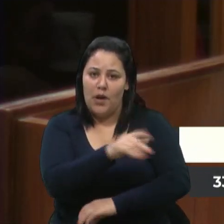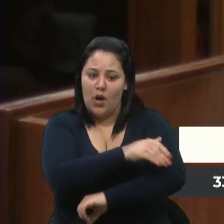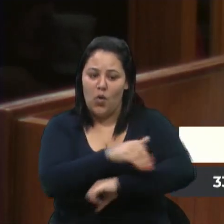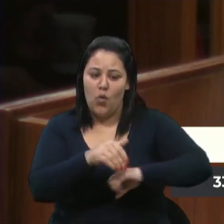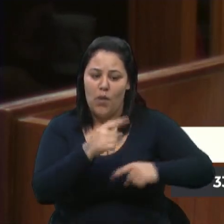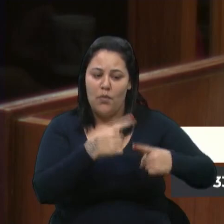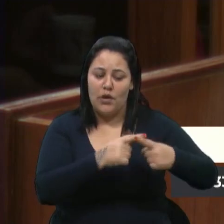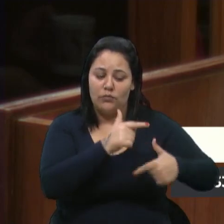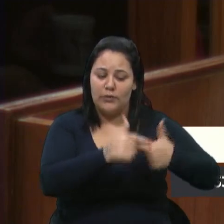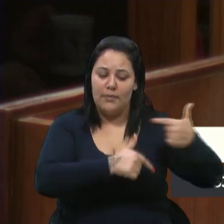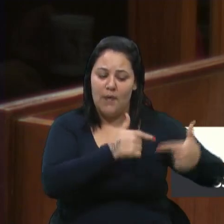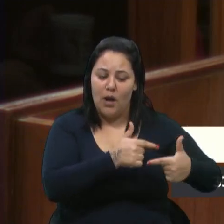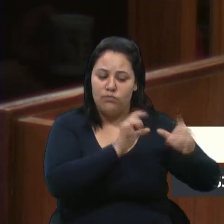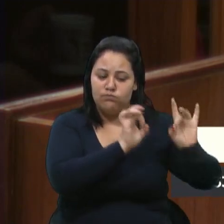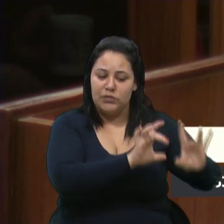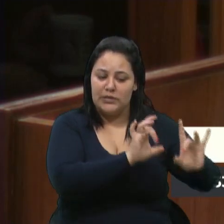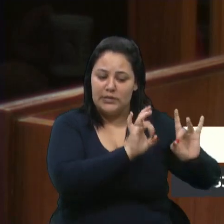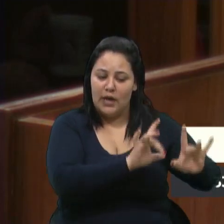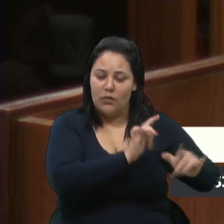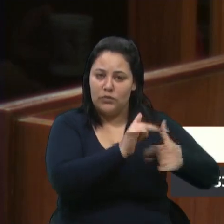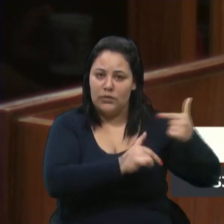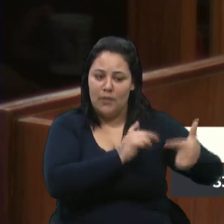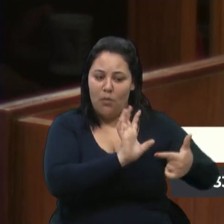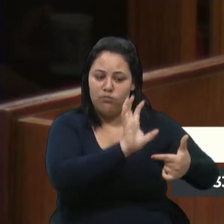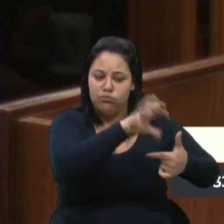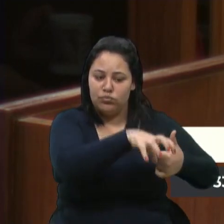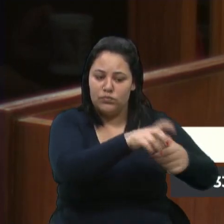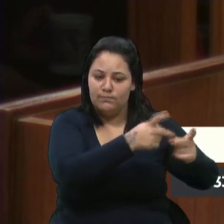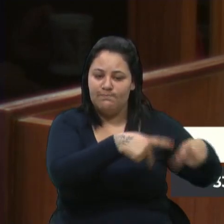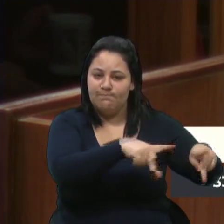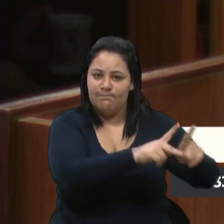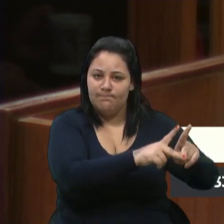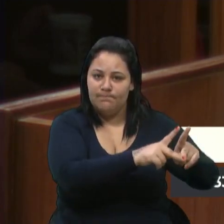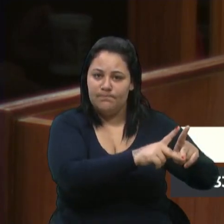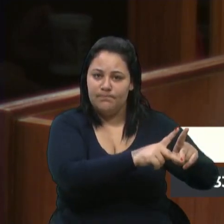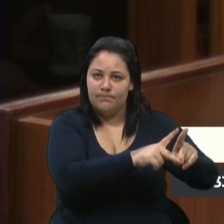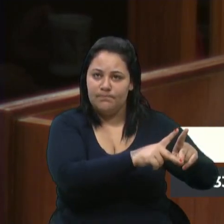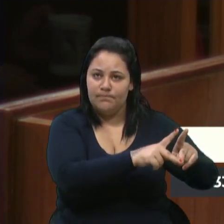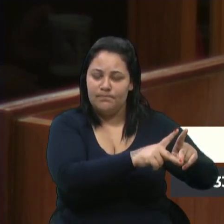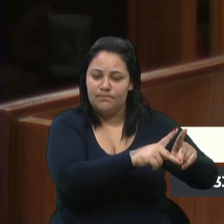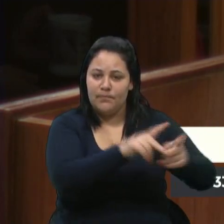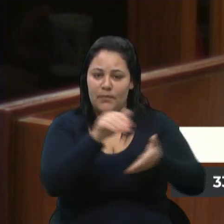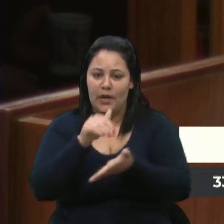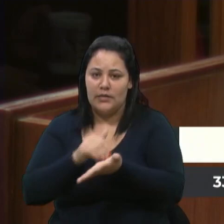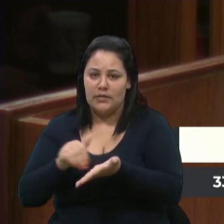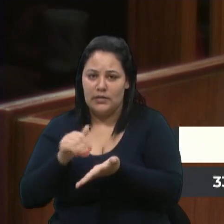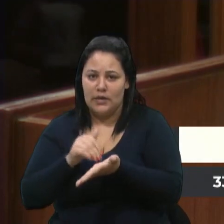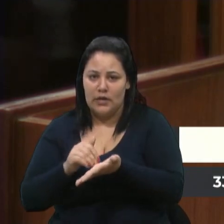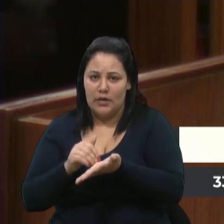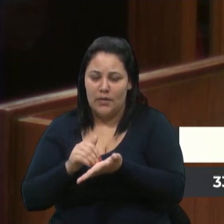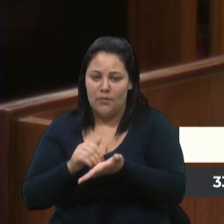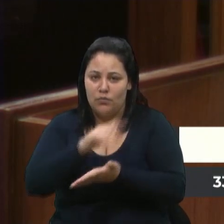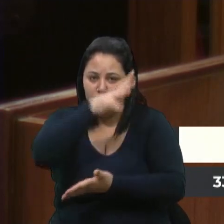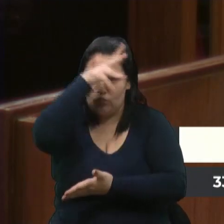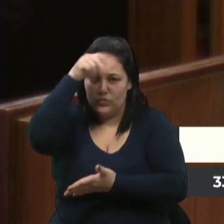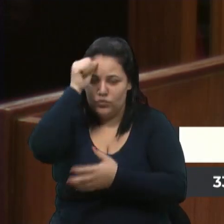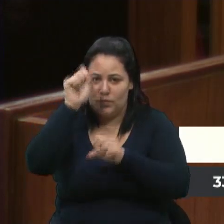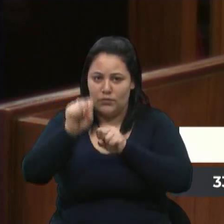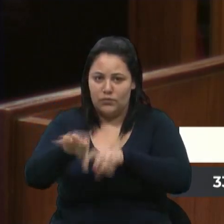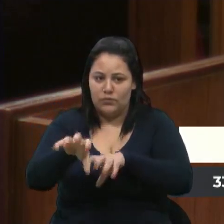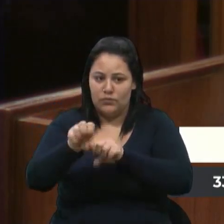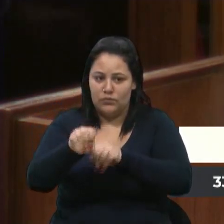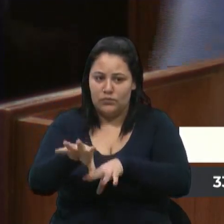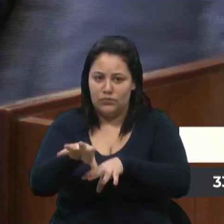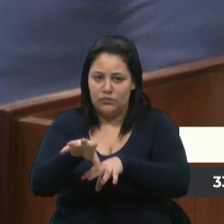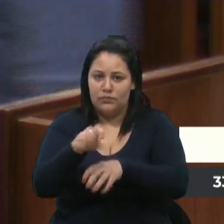serviço especializado que trabalha com essa população. A Secretaria Municipal de Educação, porque é importante a